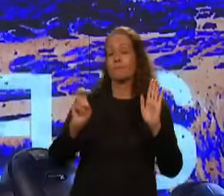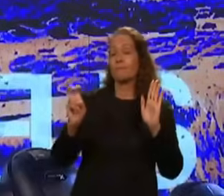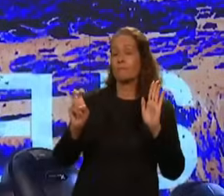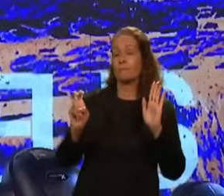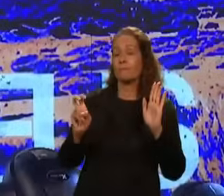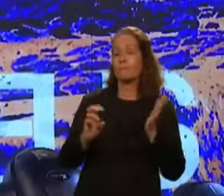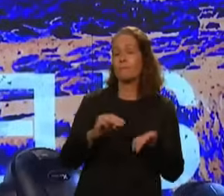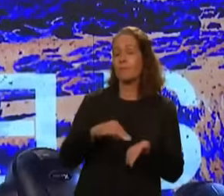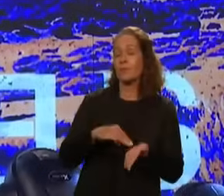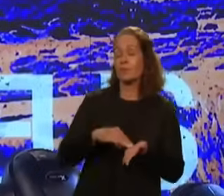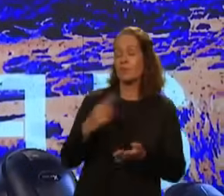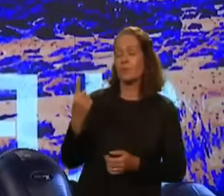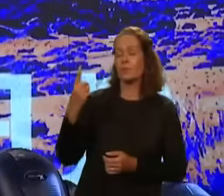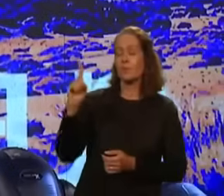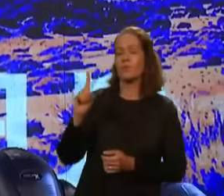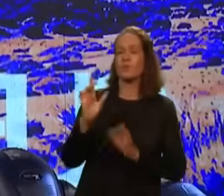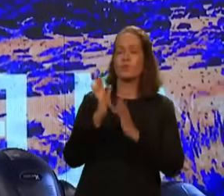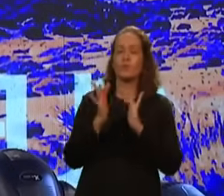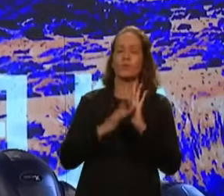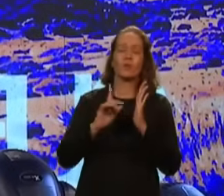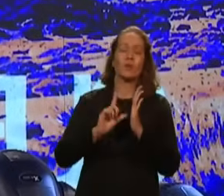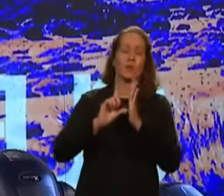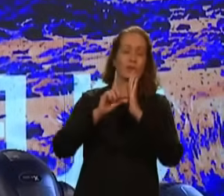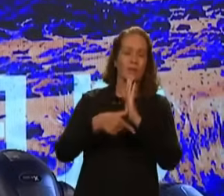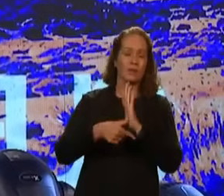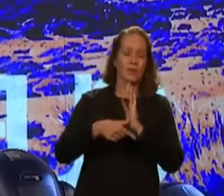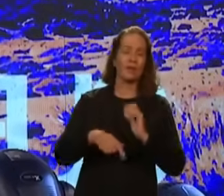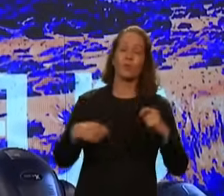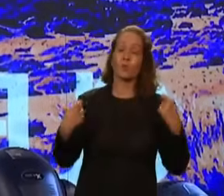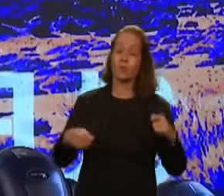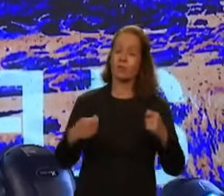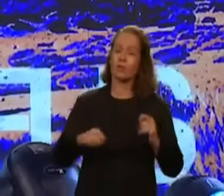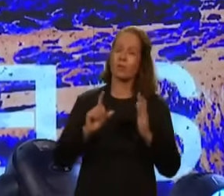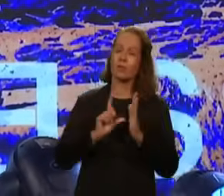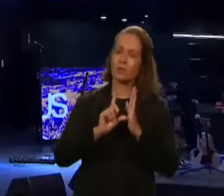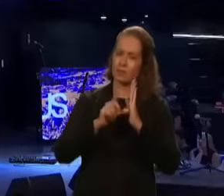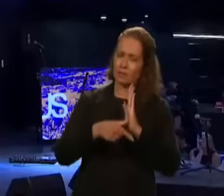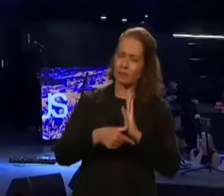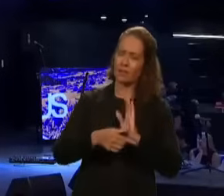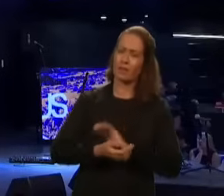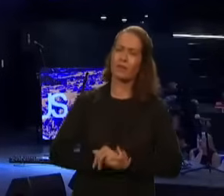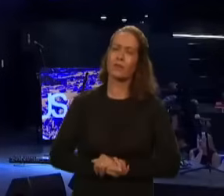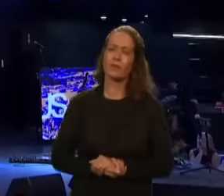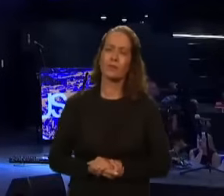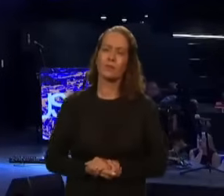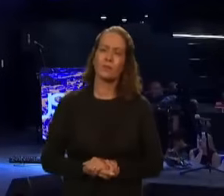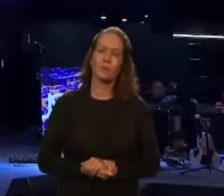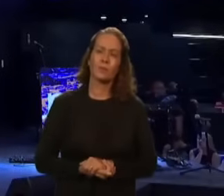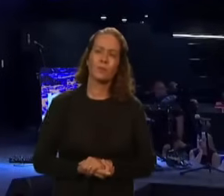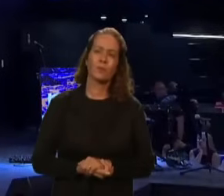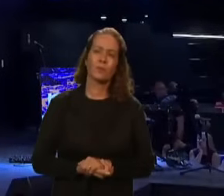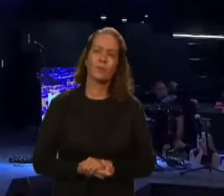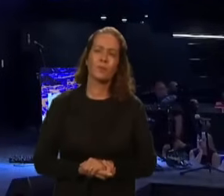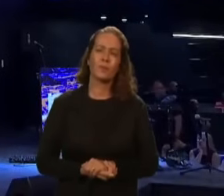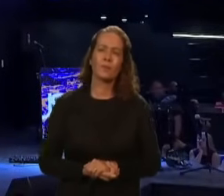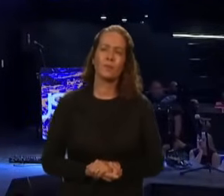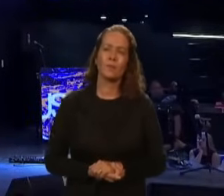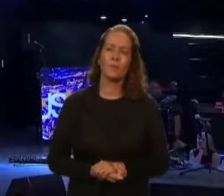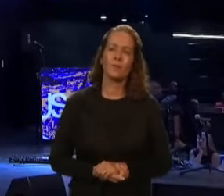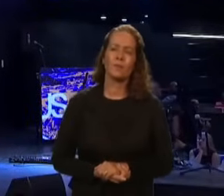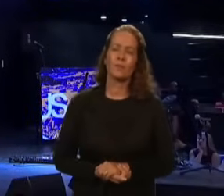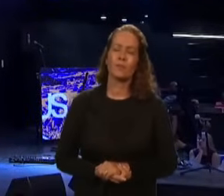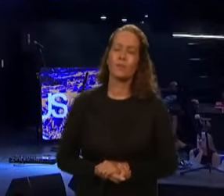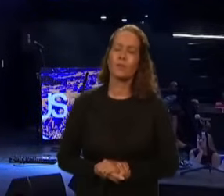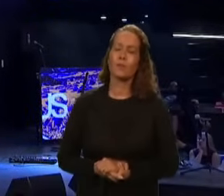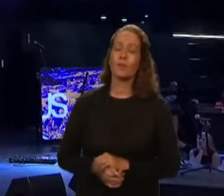atrasou, e que ele tinha que ter atrasado, porque se ele não atrasasse, isso aqui não aconteceria. Olha, ele não teria feito de